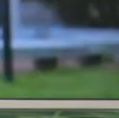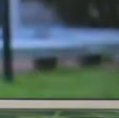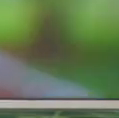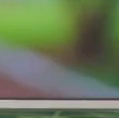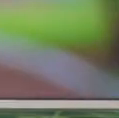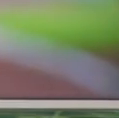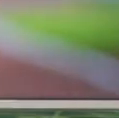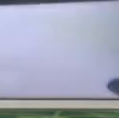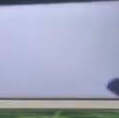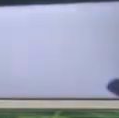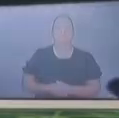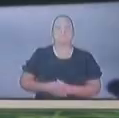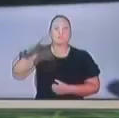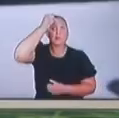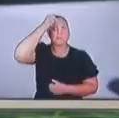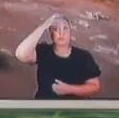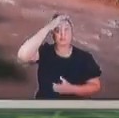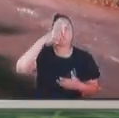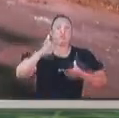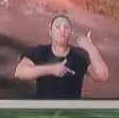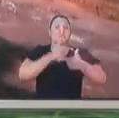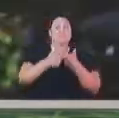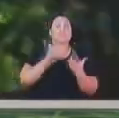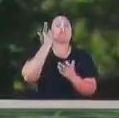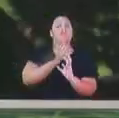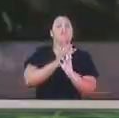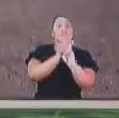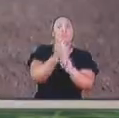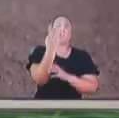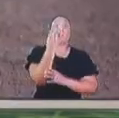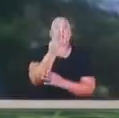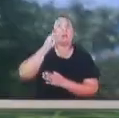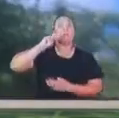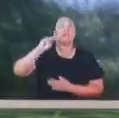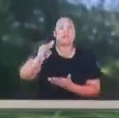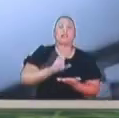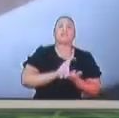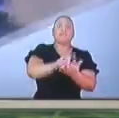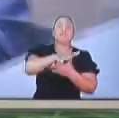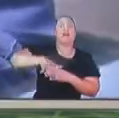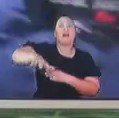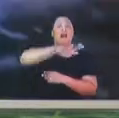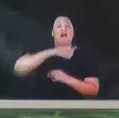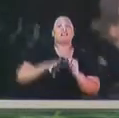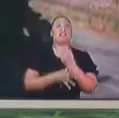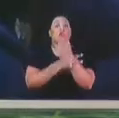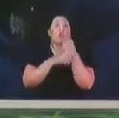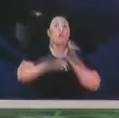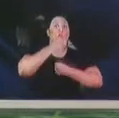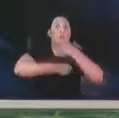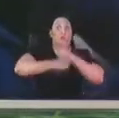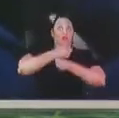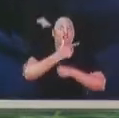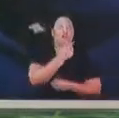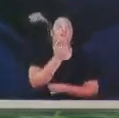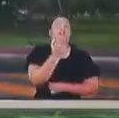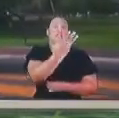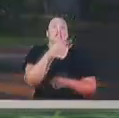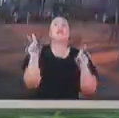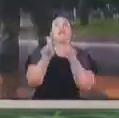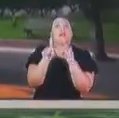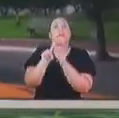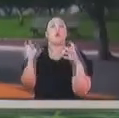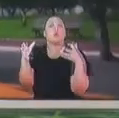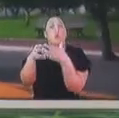ano de 2023. A Prefeitura pagou policiais e bombeiros para trabalharem em horários de